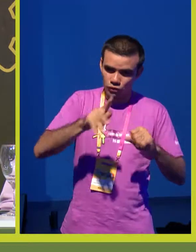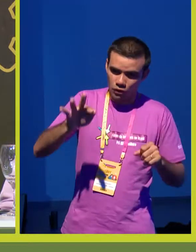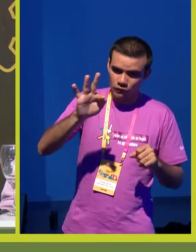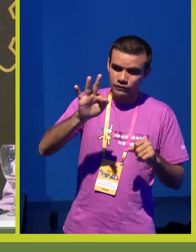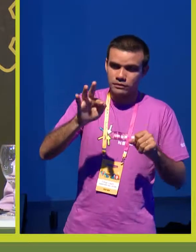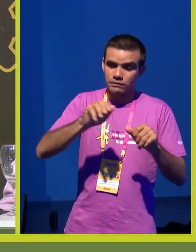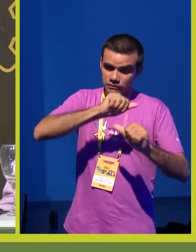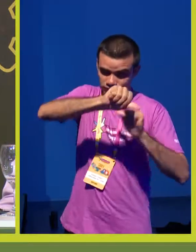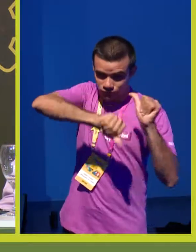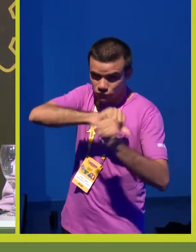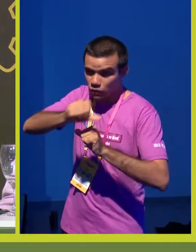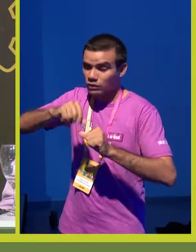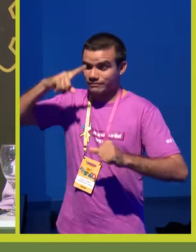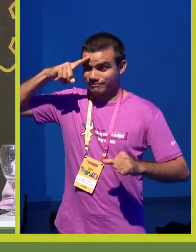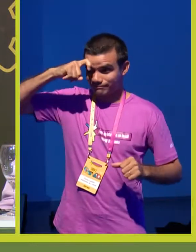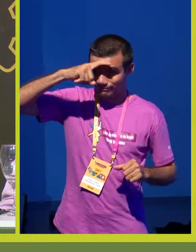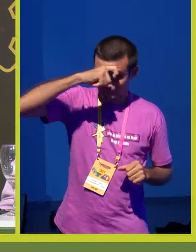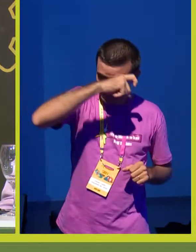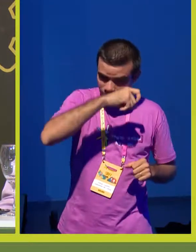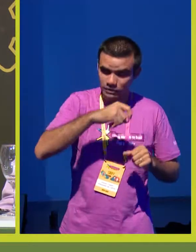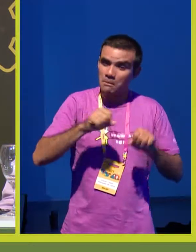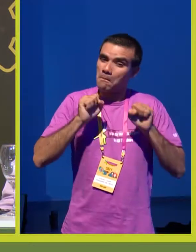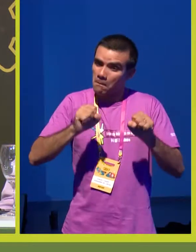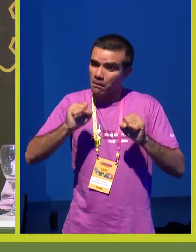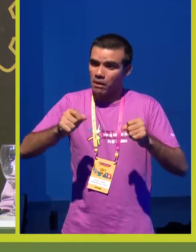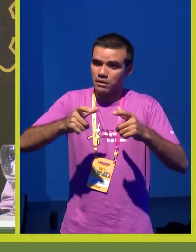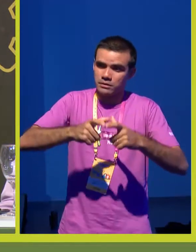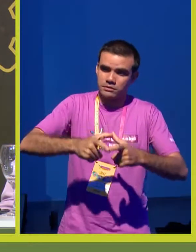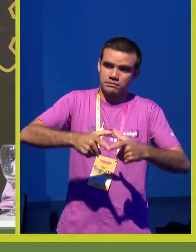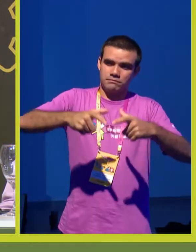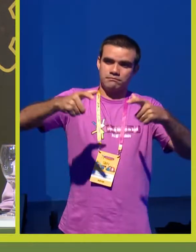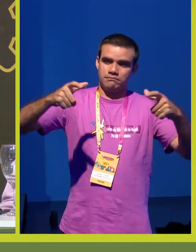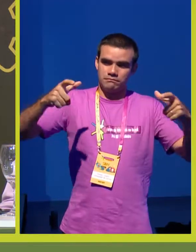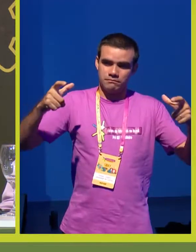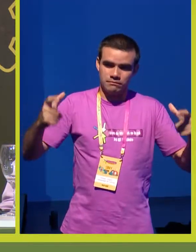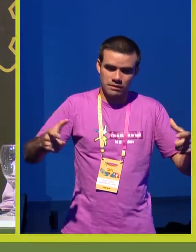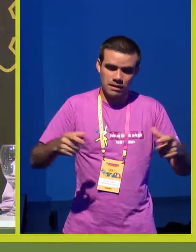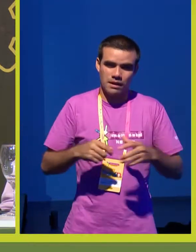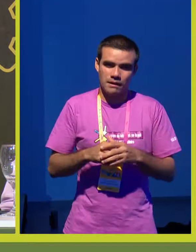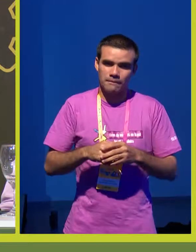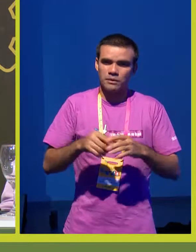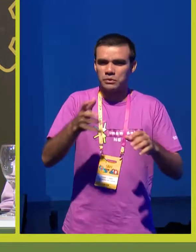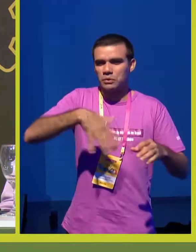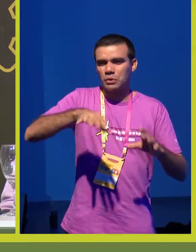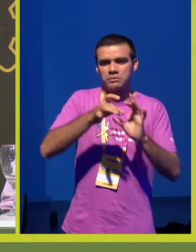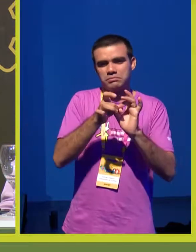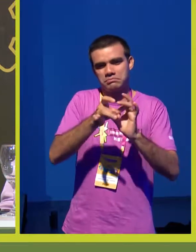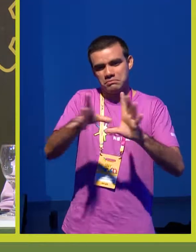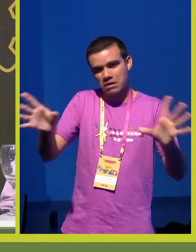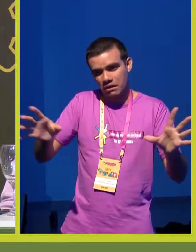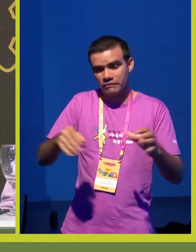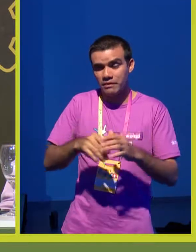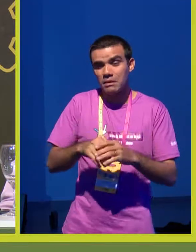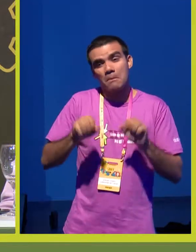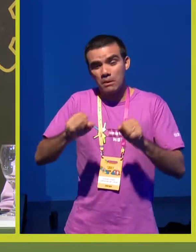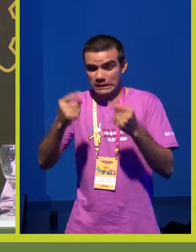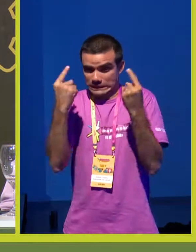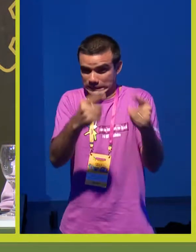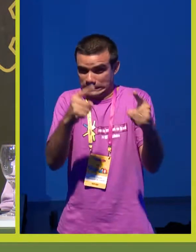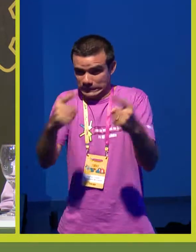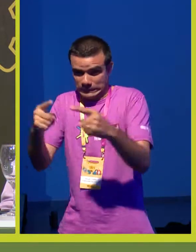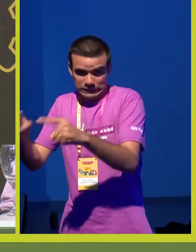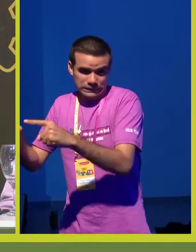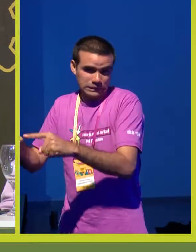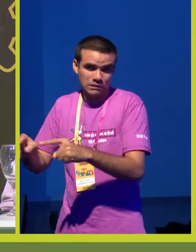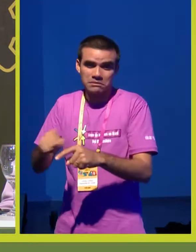que são mudanças complexas, que podem ampliar a superfície de vulnerabilidade a ataques que os próprios desenvolvedores